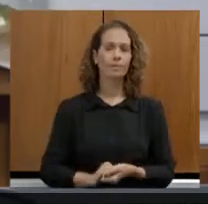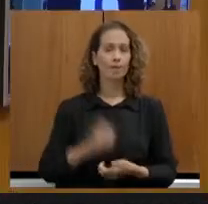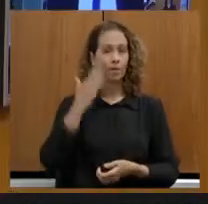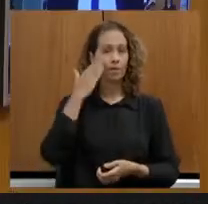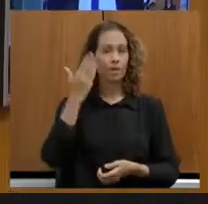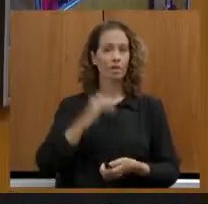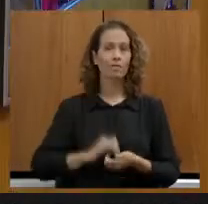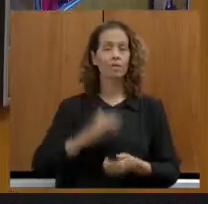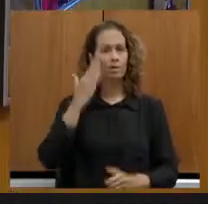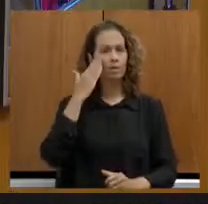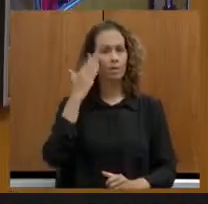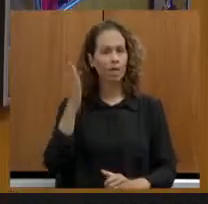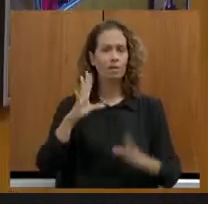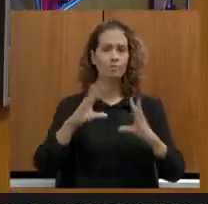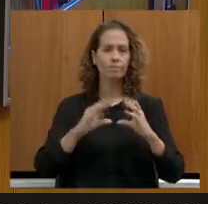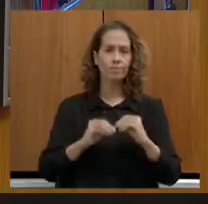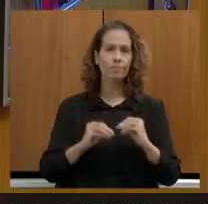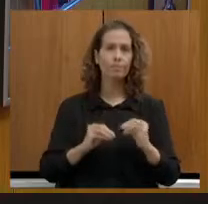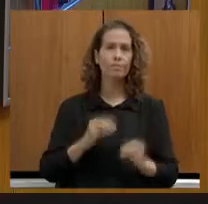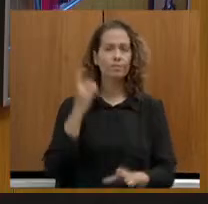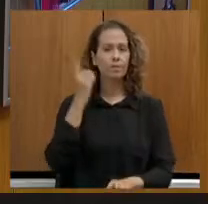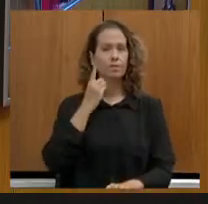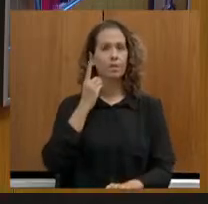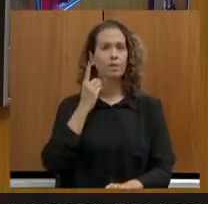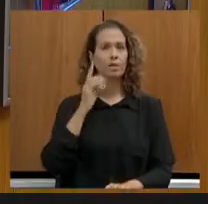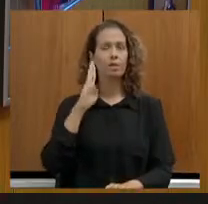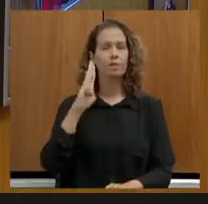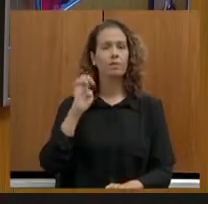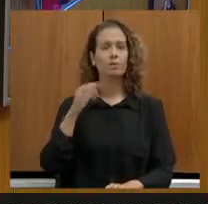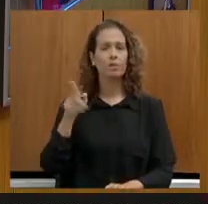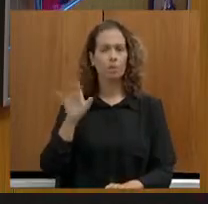obrigada considerações Deputado da trama